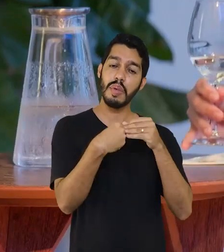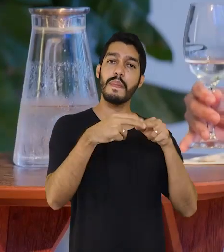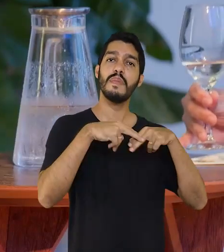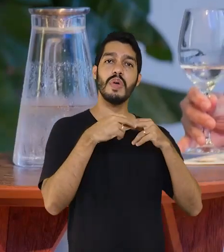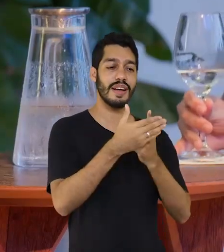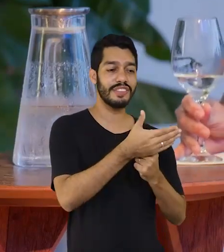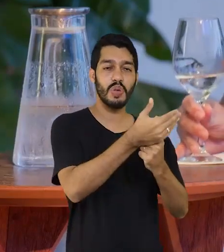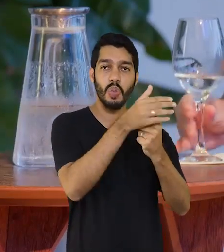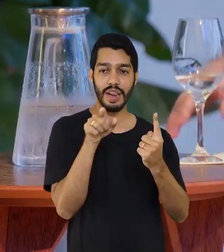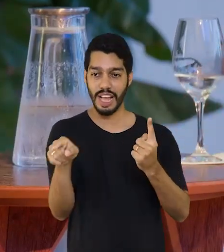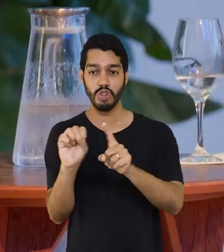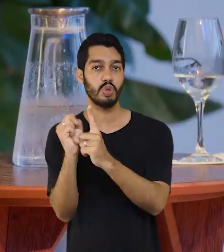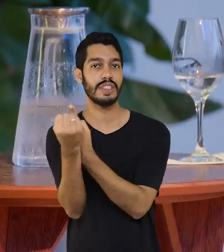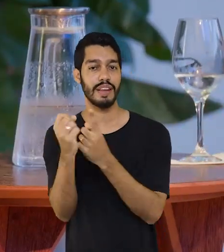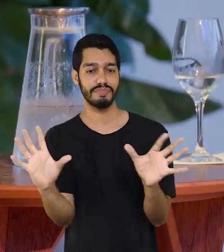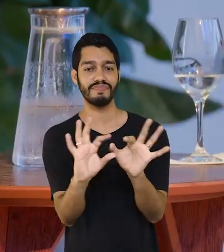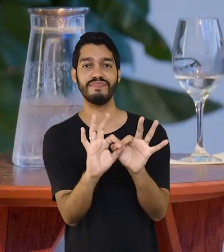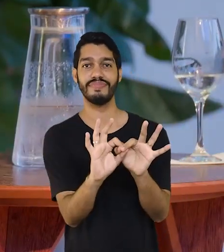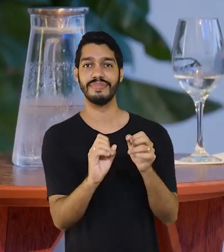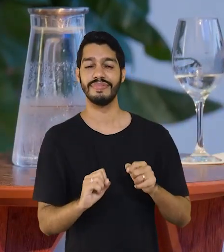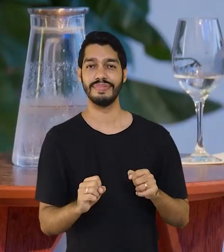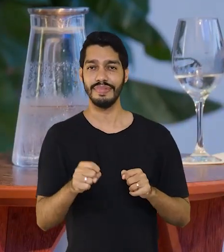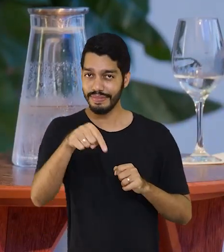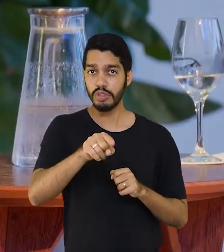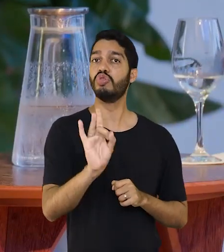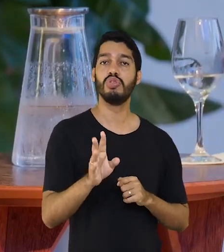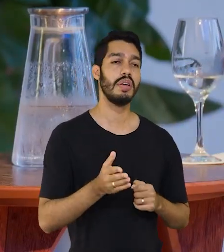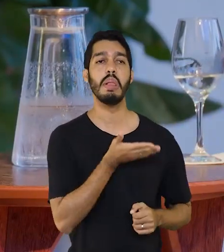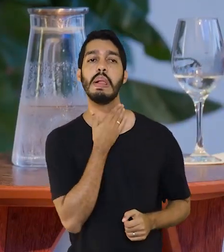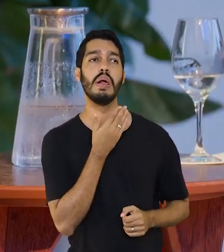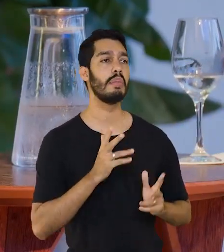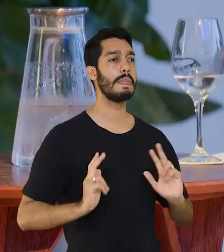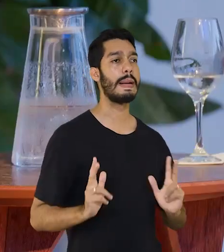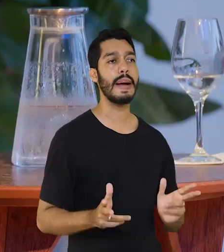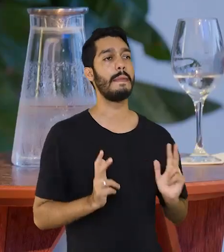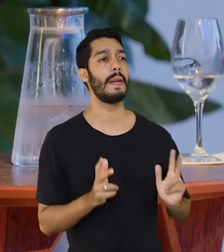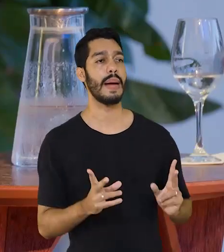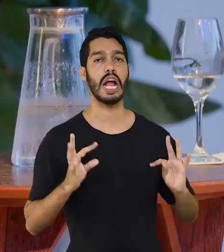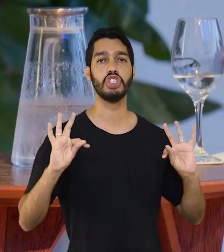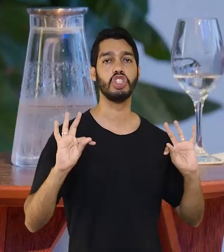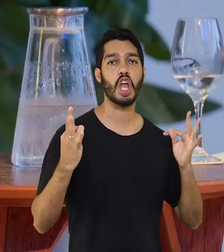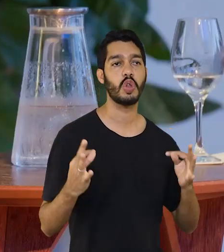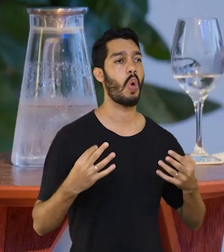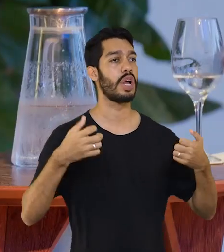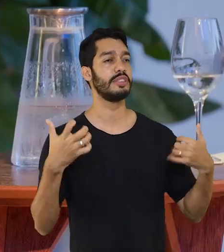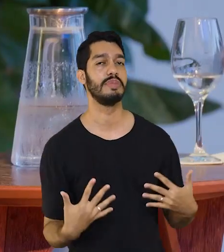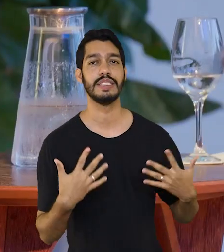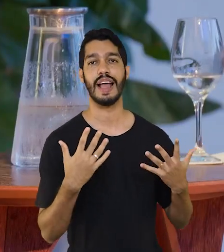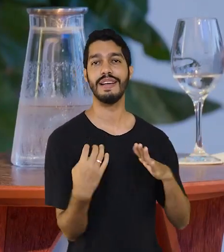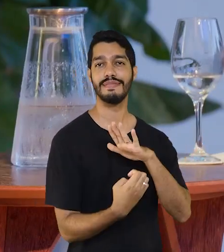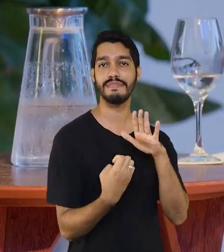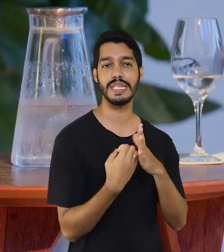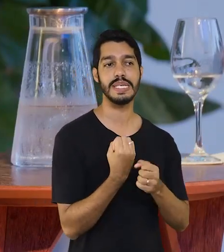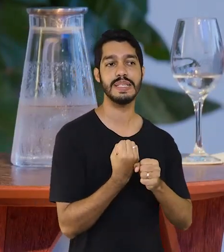circunscrever isso, porque é o encontro da tecnologia com o social. Isso aqui não é um papo de tecnologia pura.